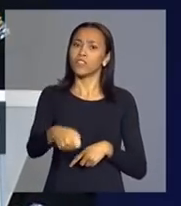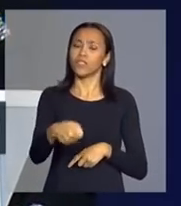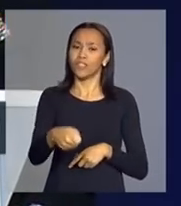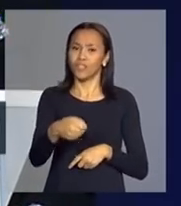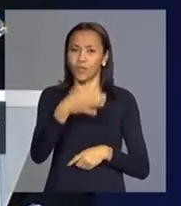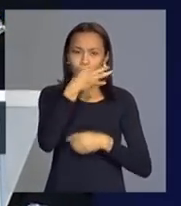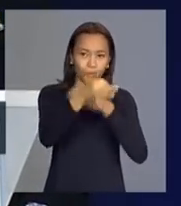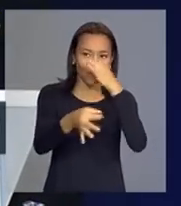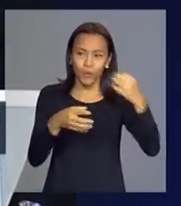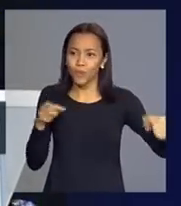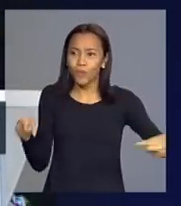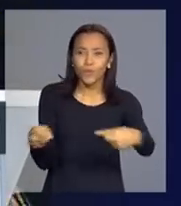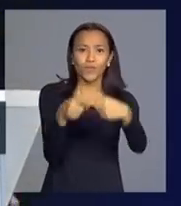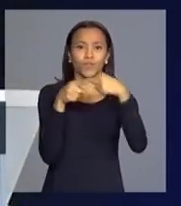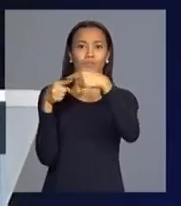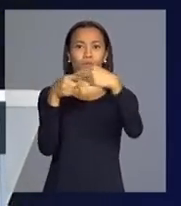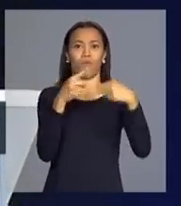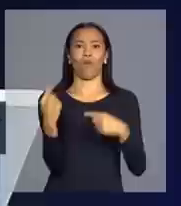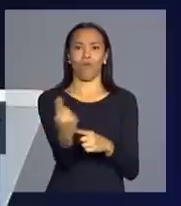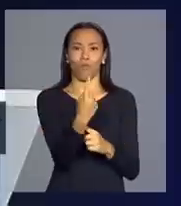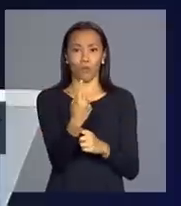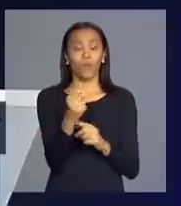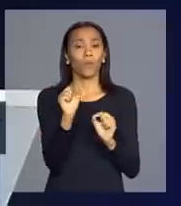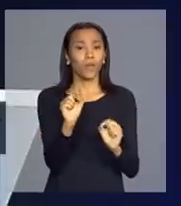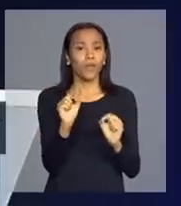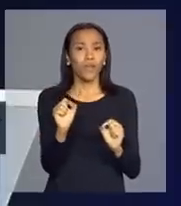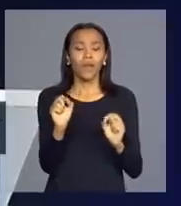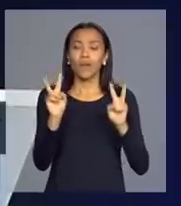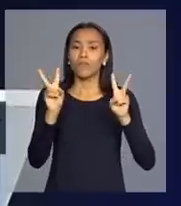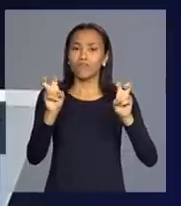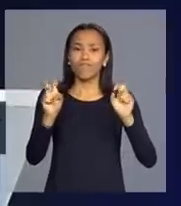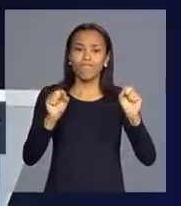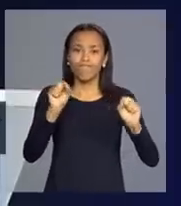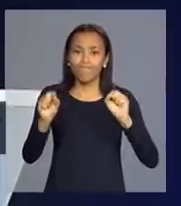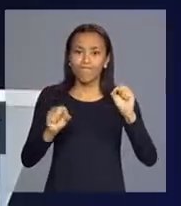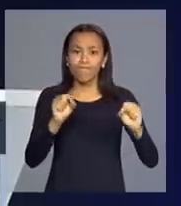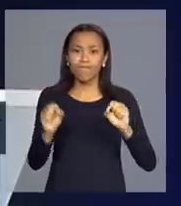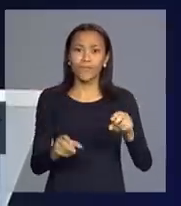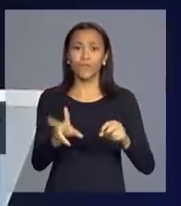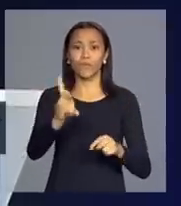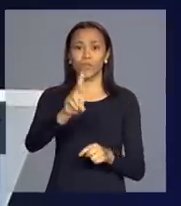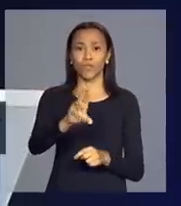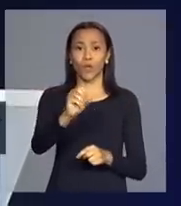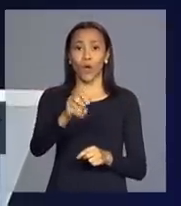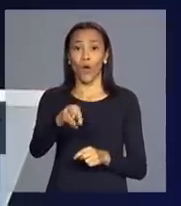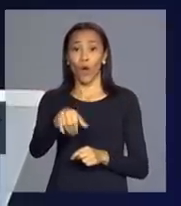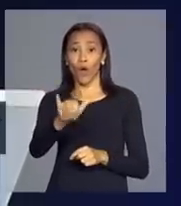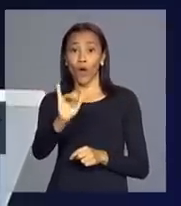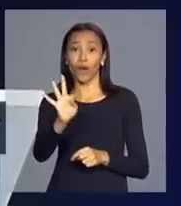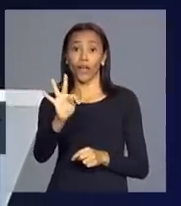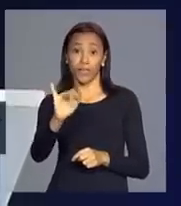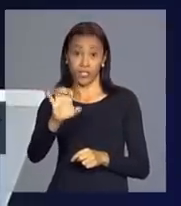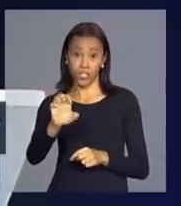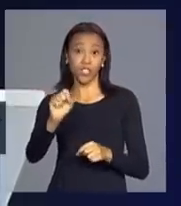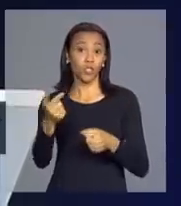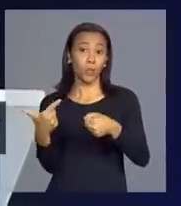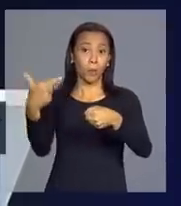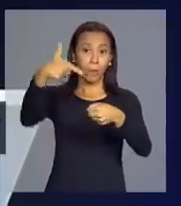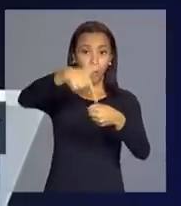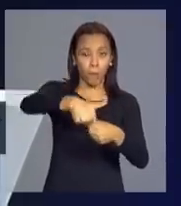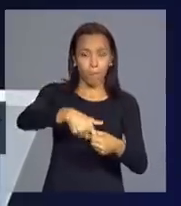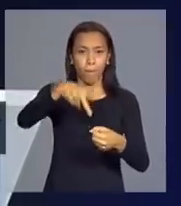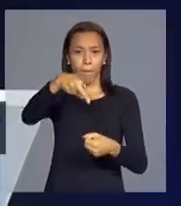consenso imediato, é a questão da destinação dos royalties do petróleo para investimentos